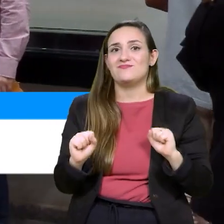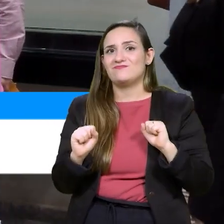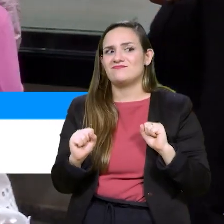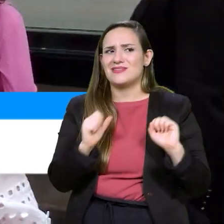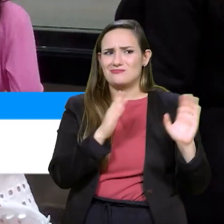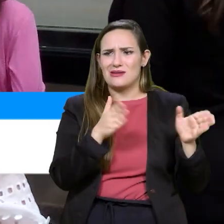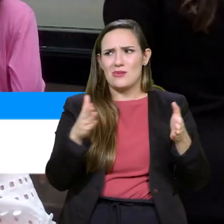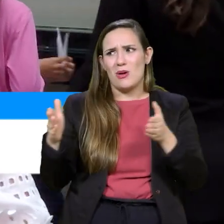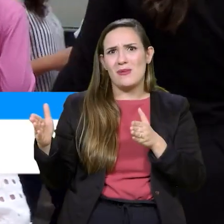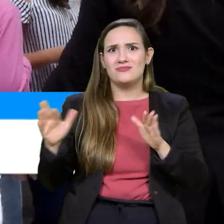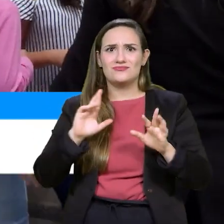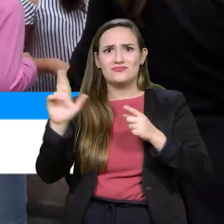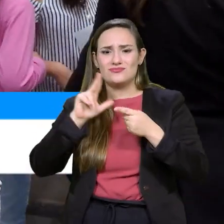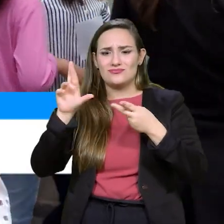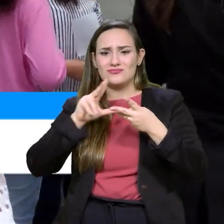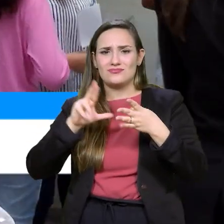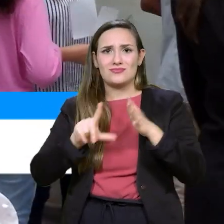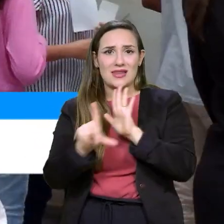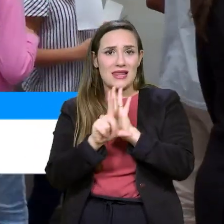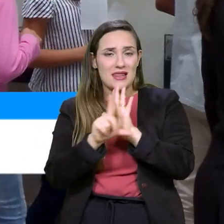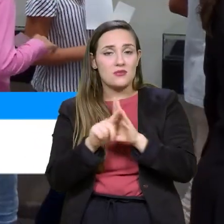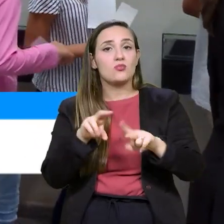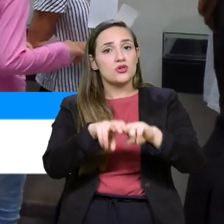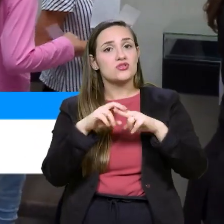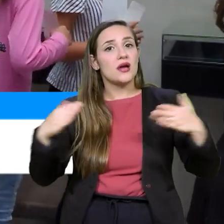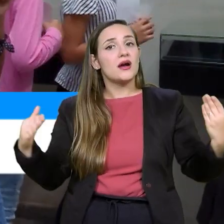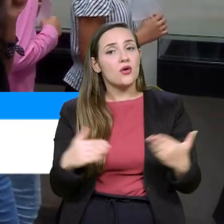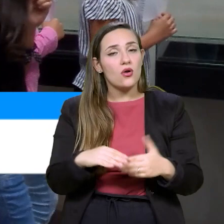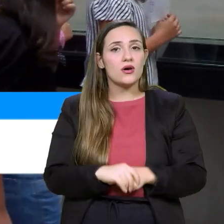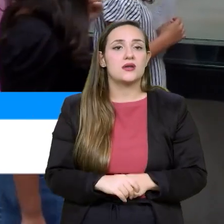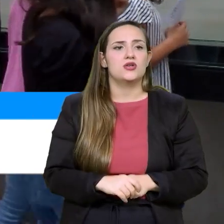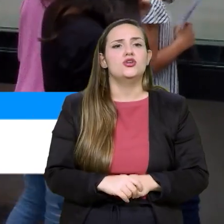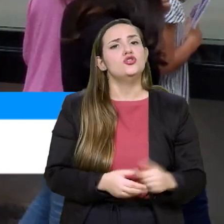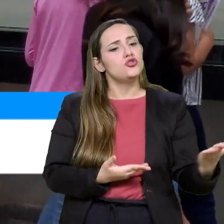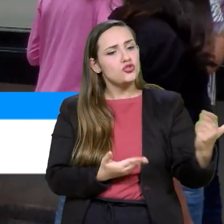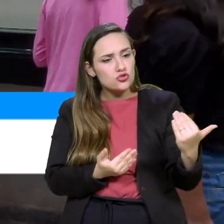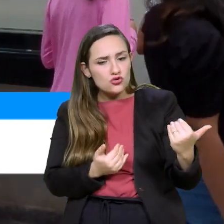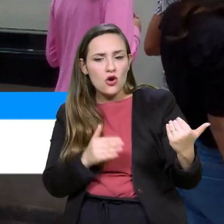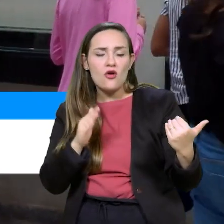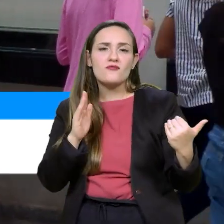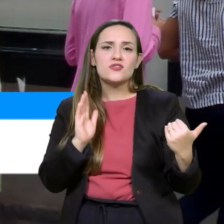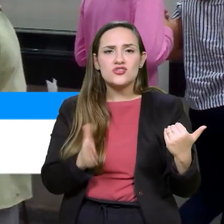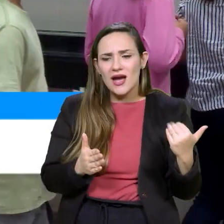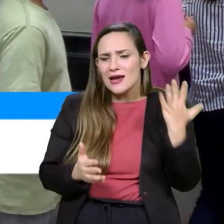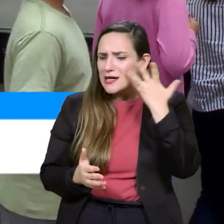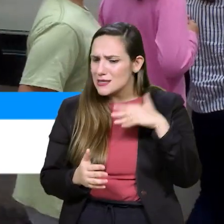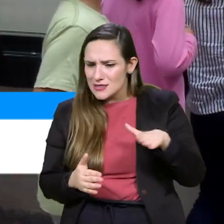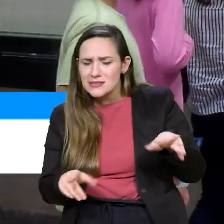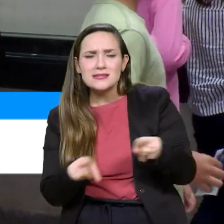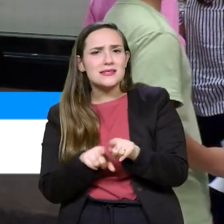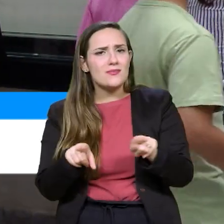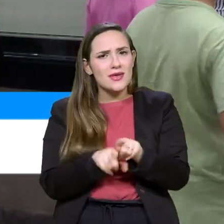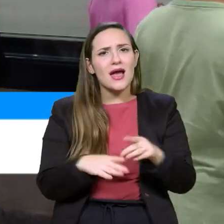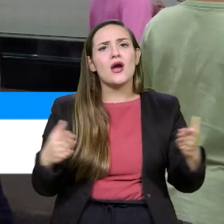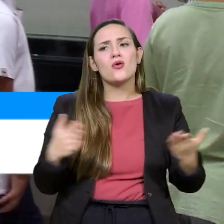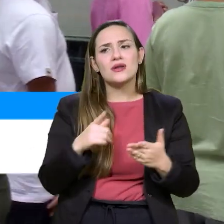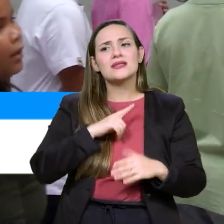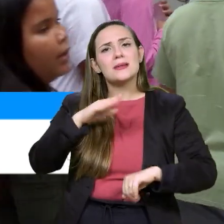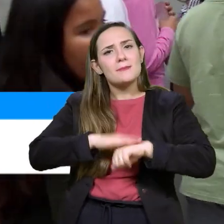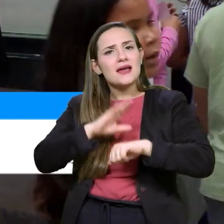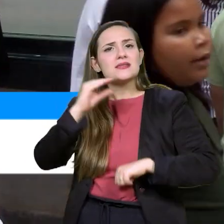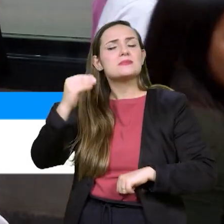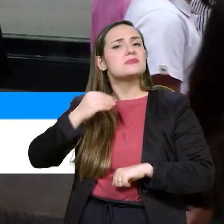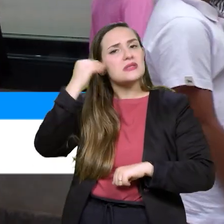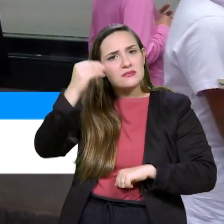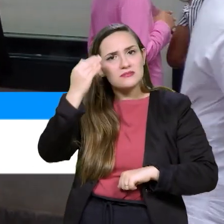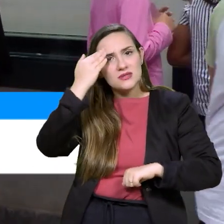regimento interno. Então, esses jovens que já estão se formando aqui como adolescentes, crianças, né, já